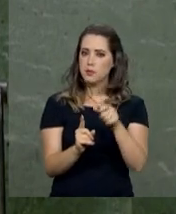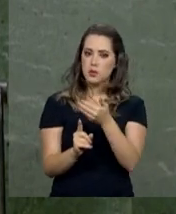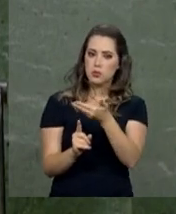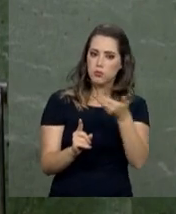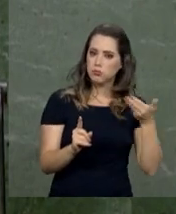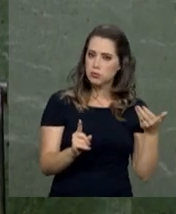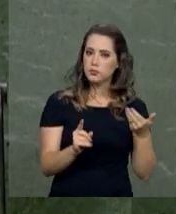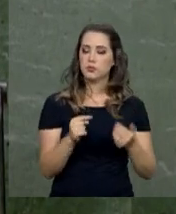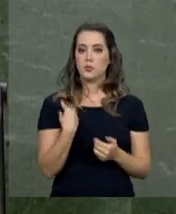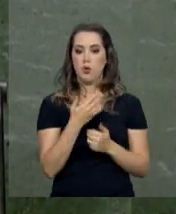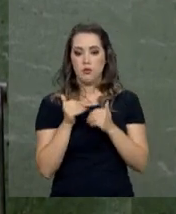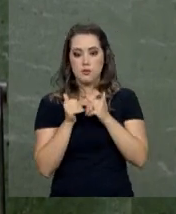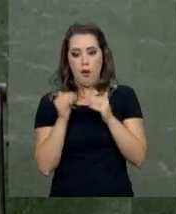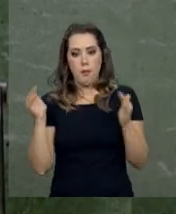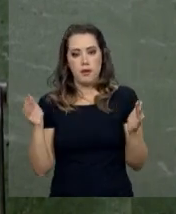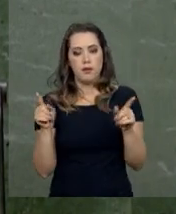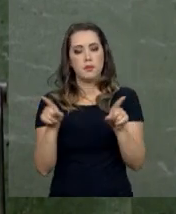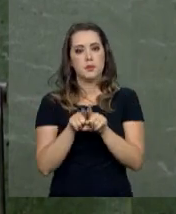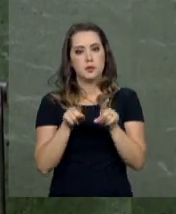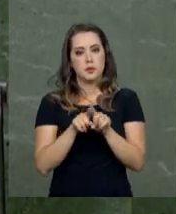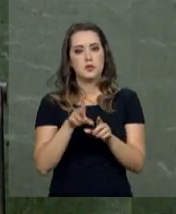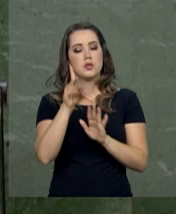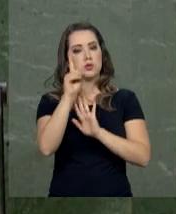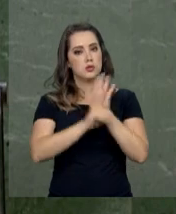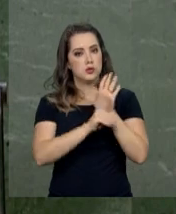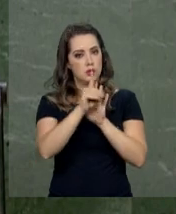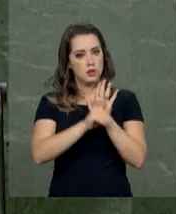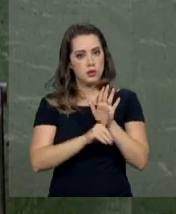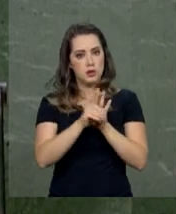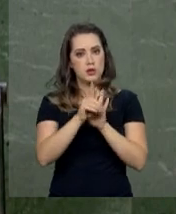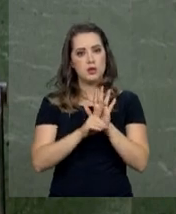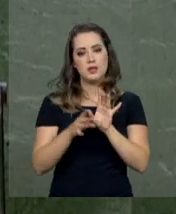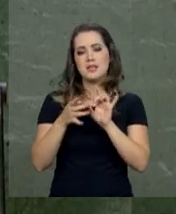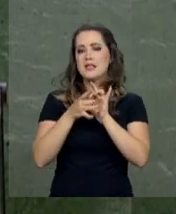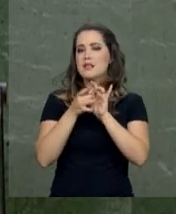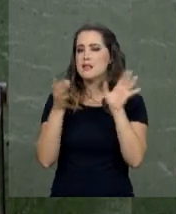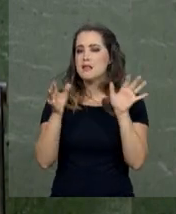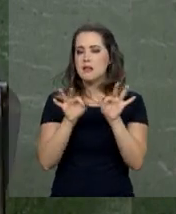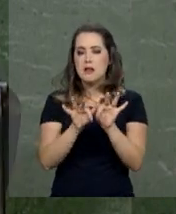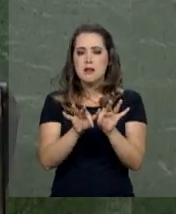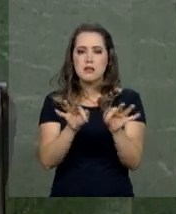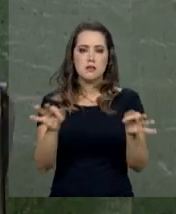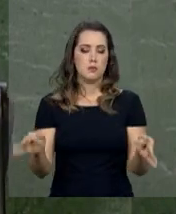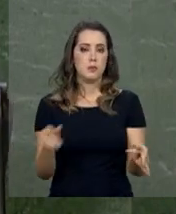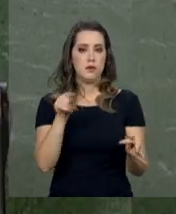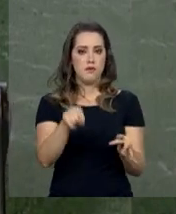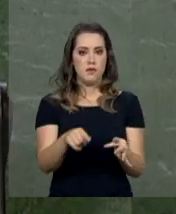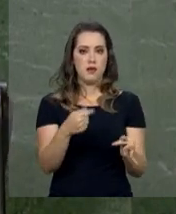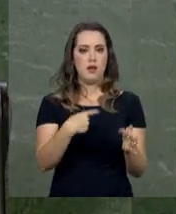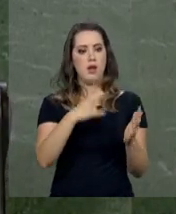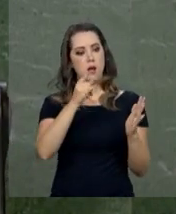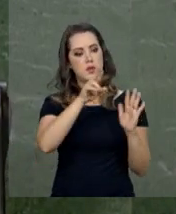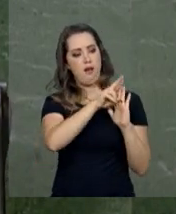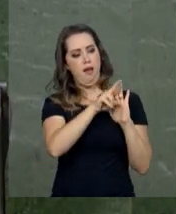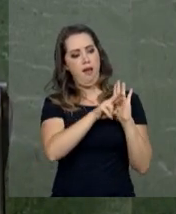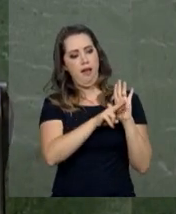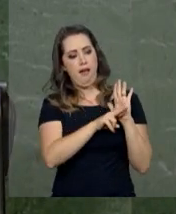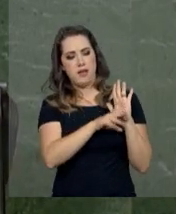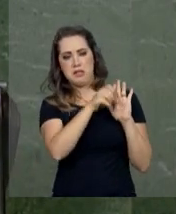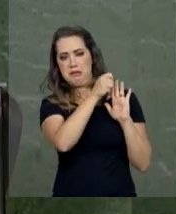ampliamos direitos e desburocratizamos exigências para ingresso